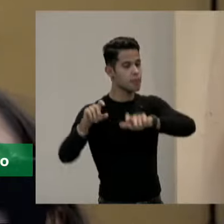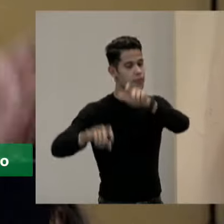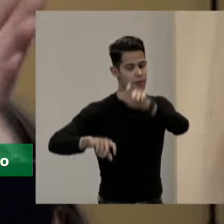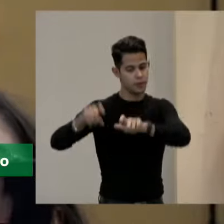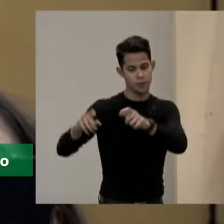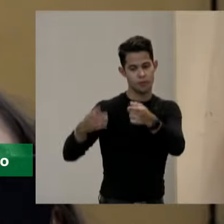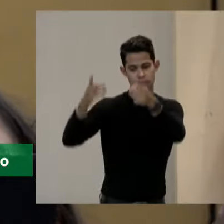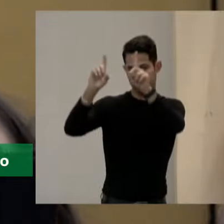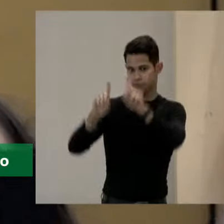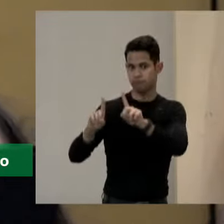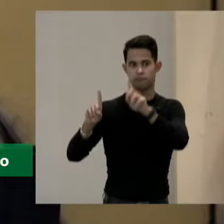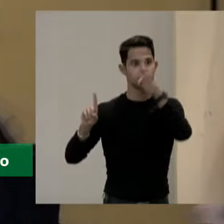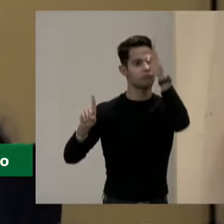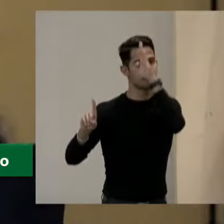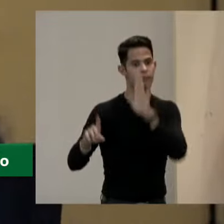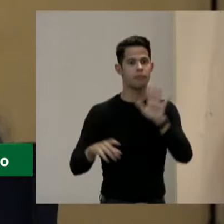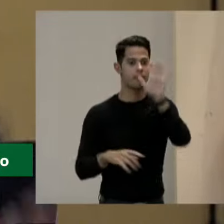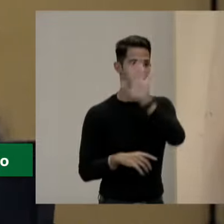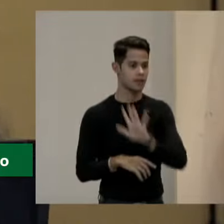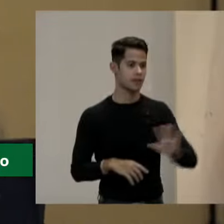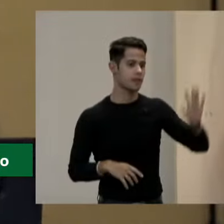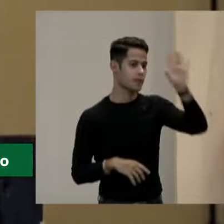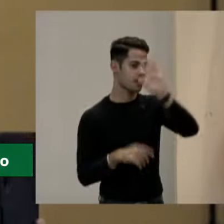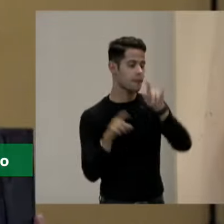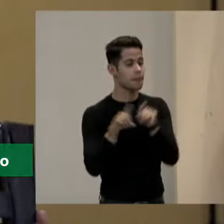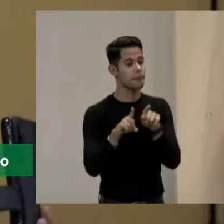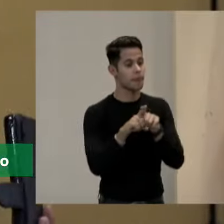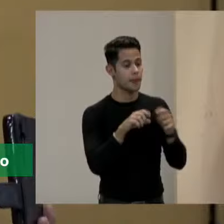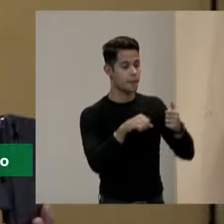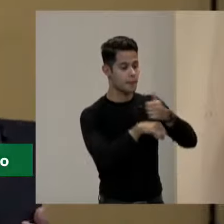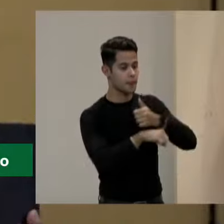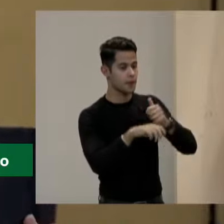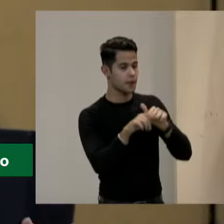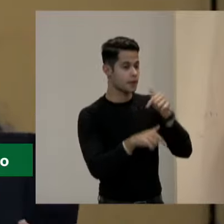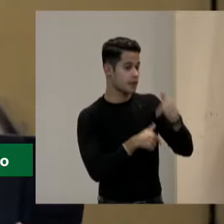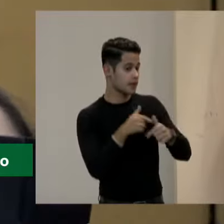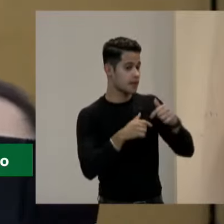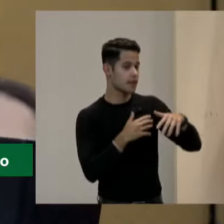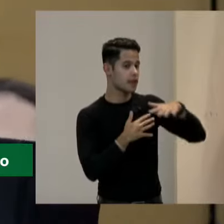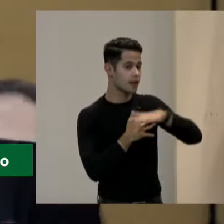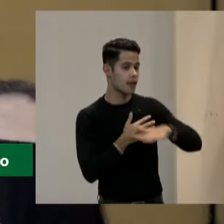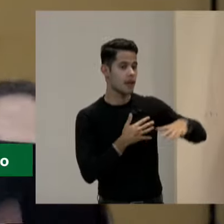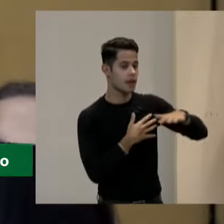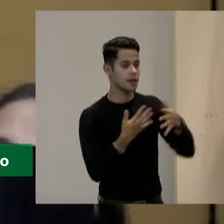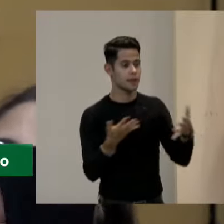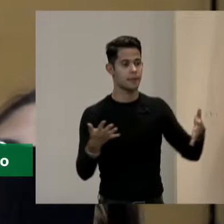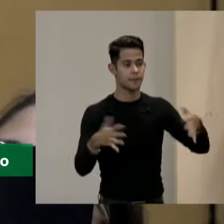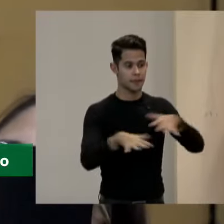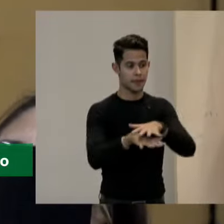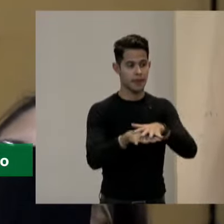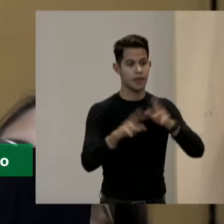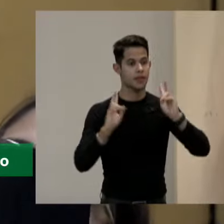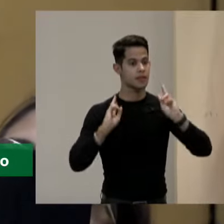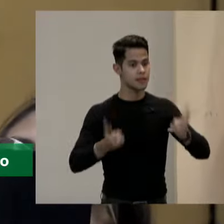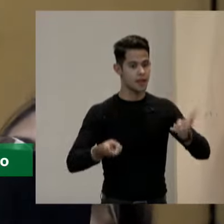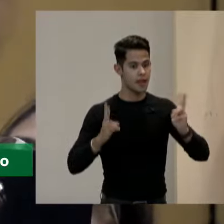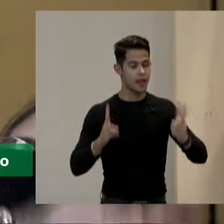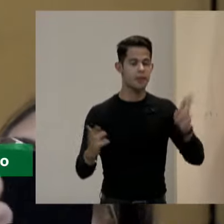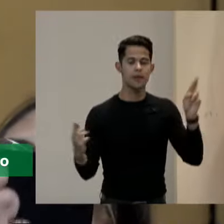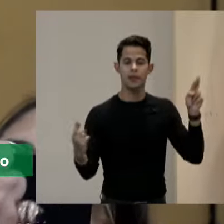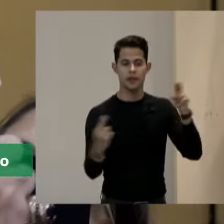de todo o Brasil e profissionais que atuam na área da inclusão, sempre num